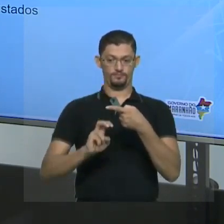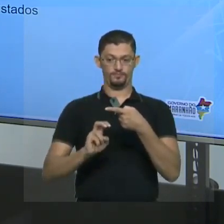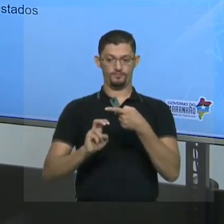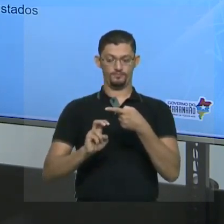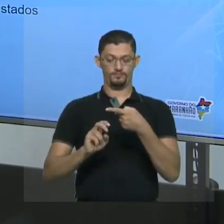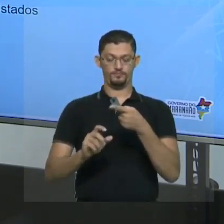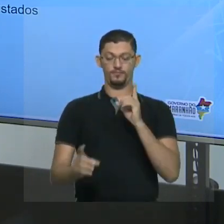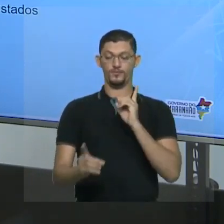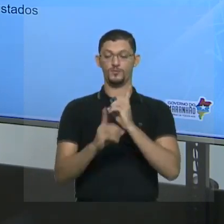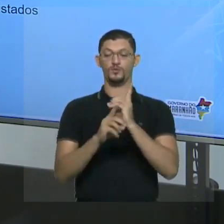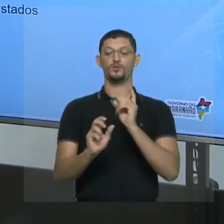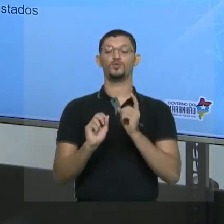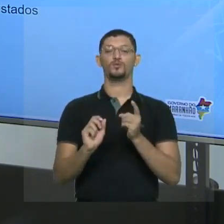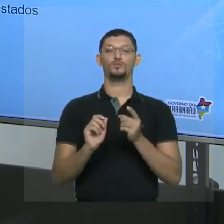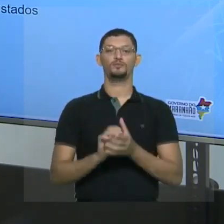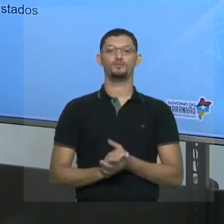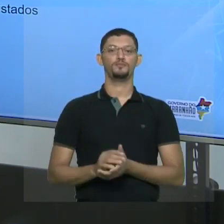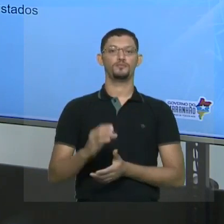o que, que eu vou encontrar?